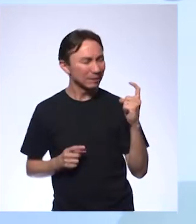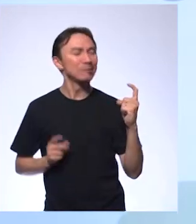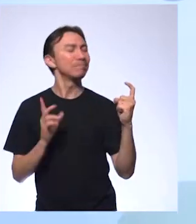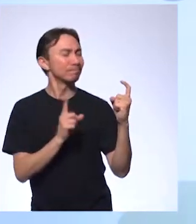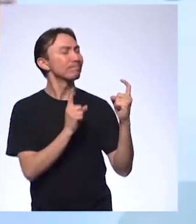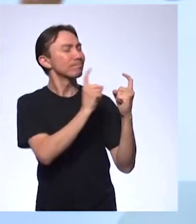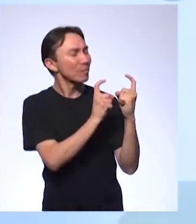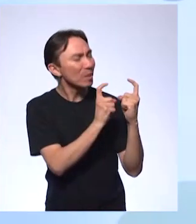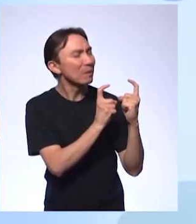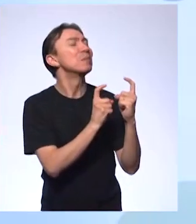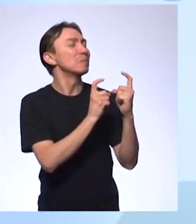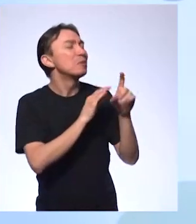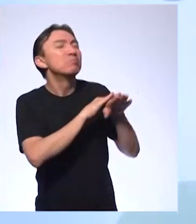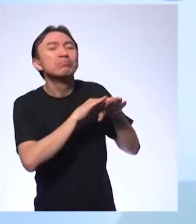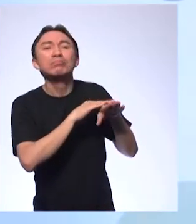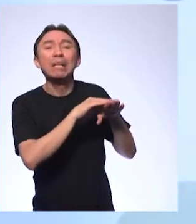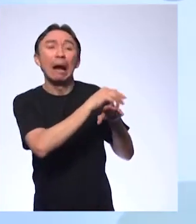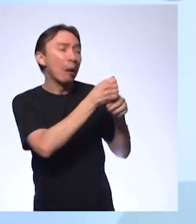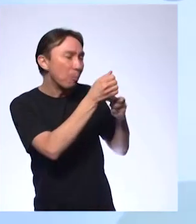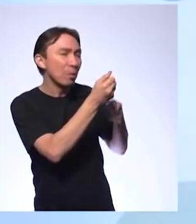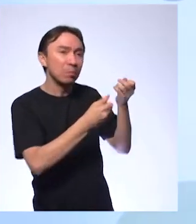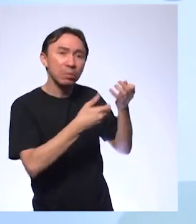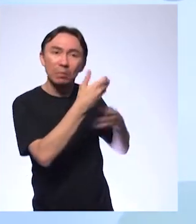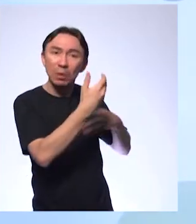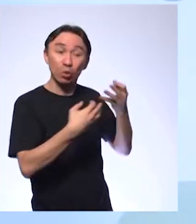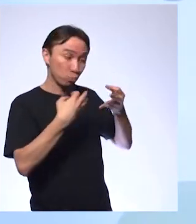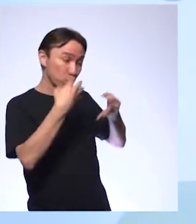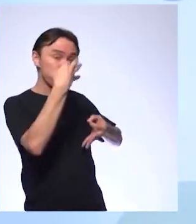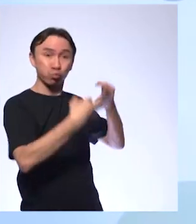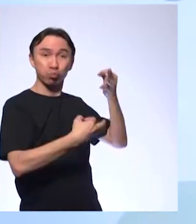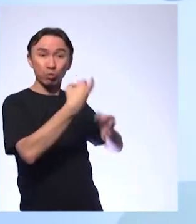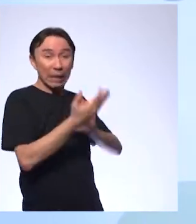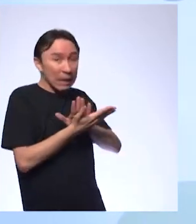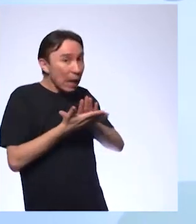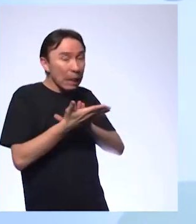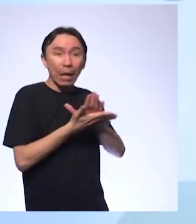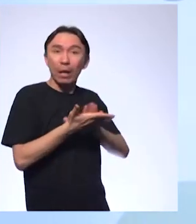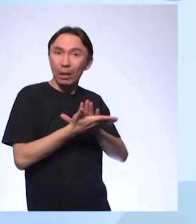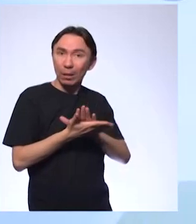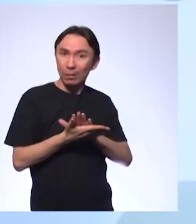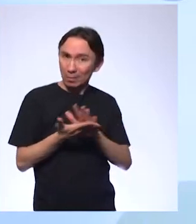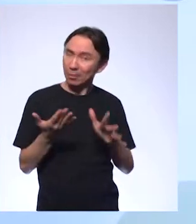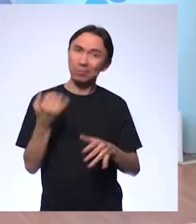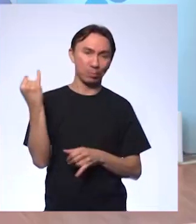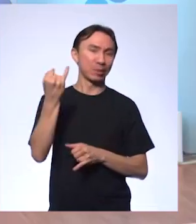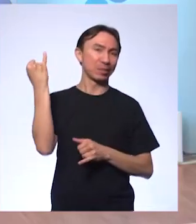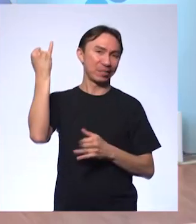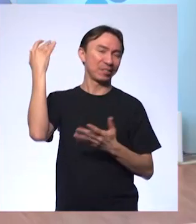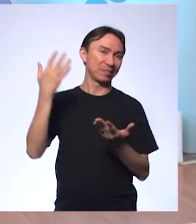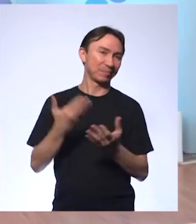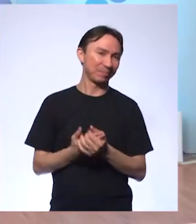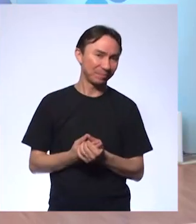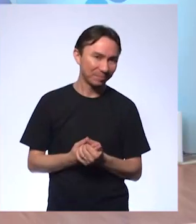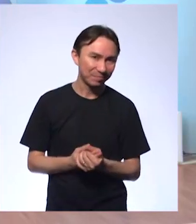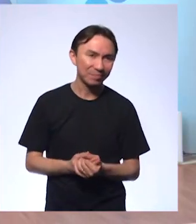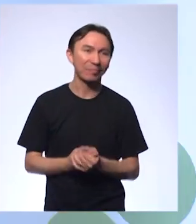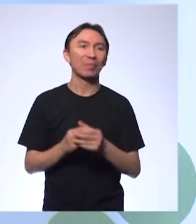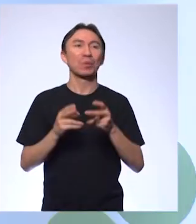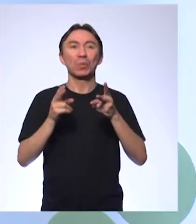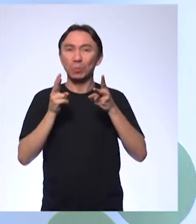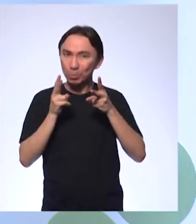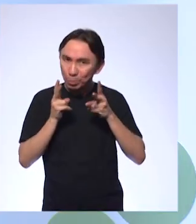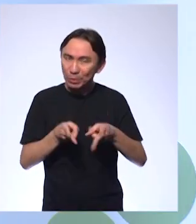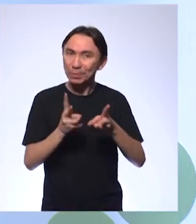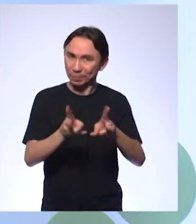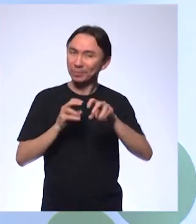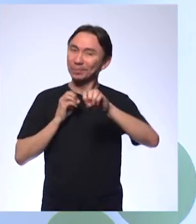quiser dizer, sem o julgamento, como a Luanda já enfatizou hoje aqui. Exatamente. Então, prosseguindo a nossa aula,